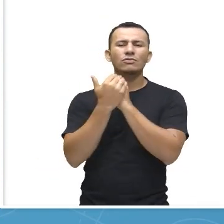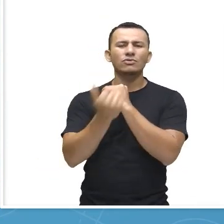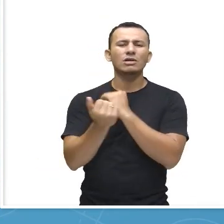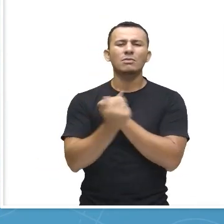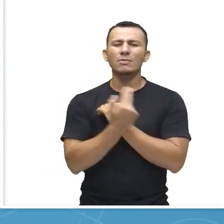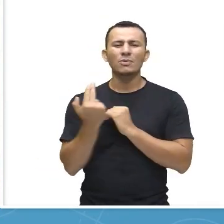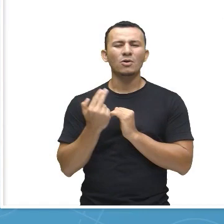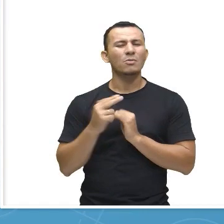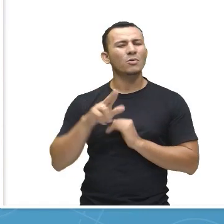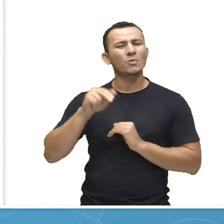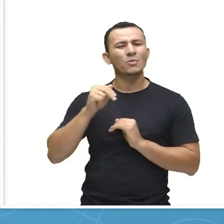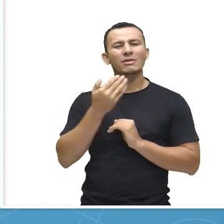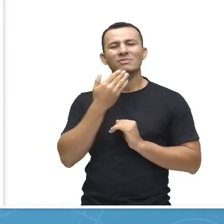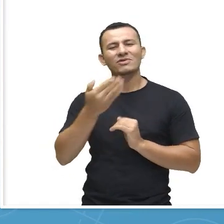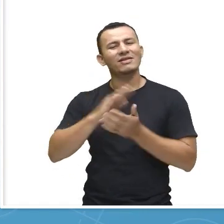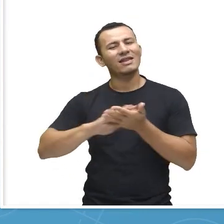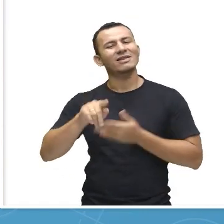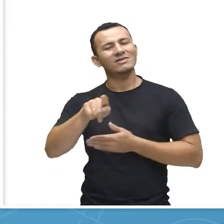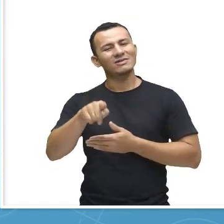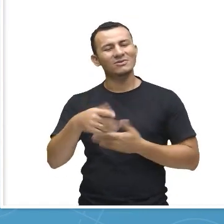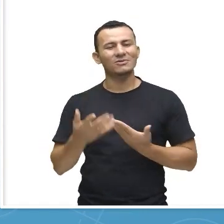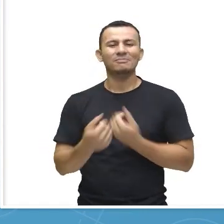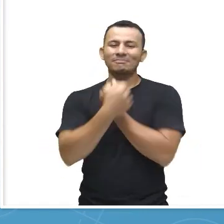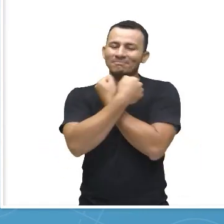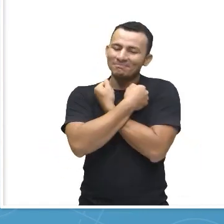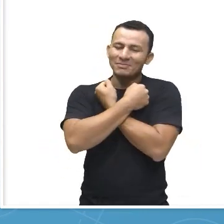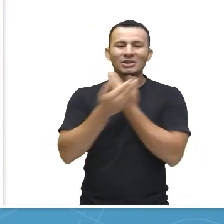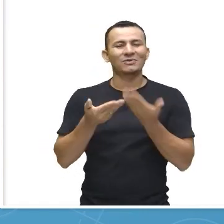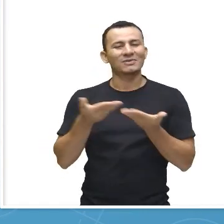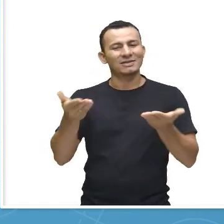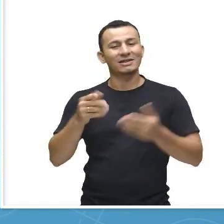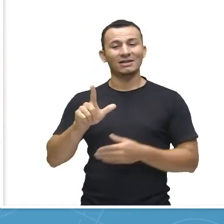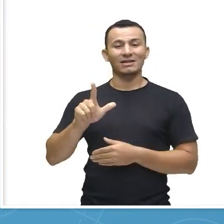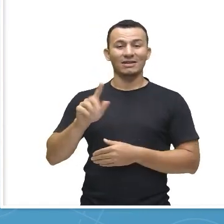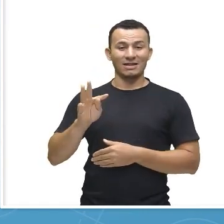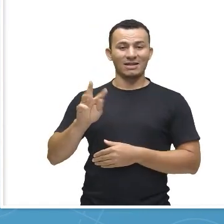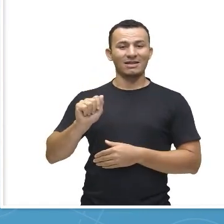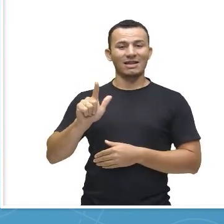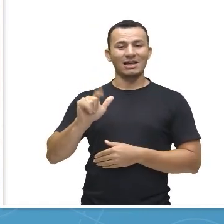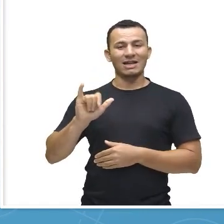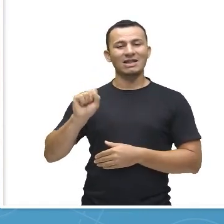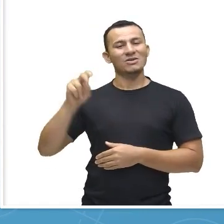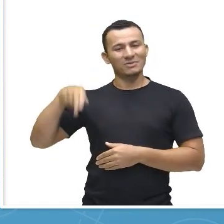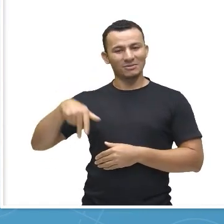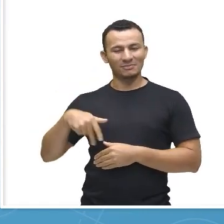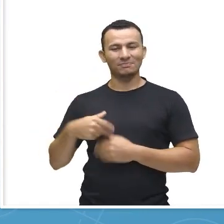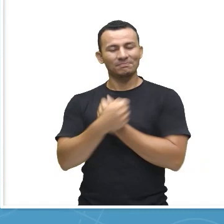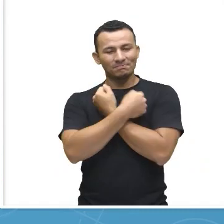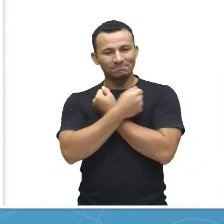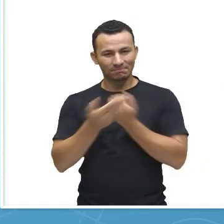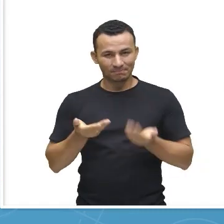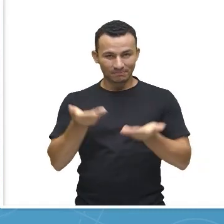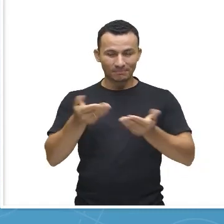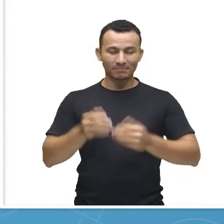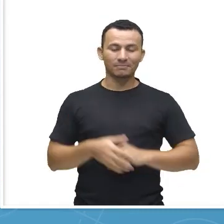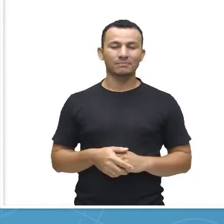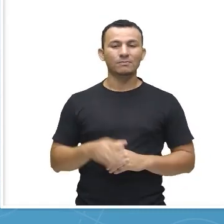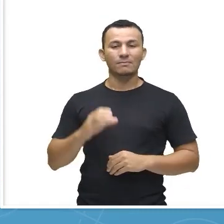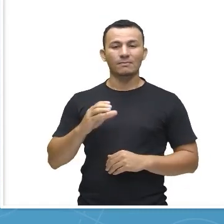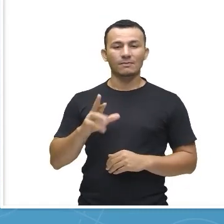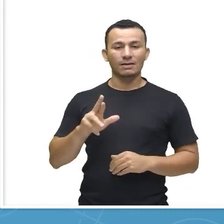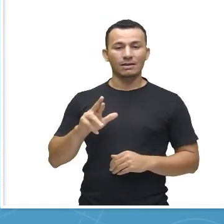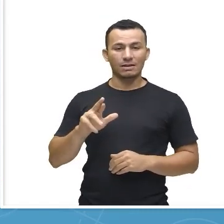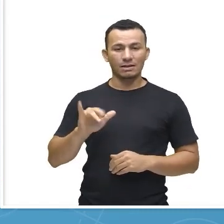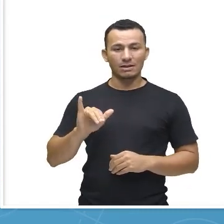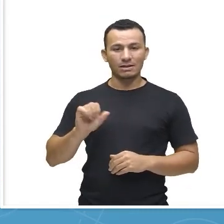nada. Um abraço, Thaleson. Um abraço para você. Quem mais? Christian,